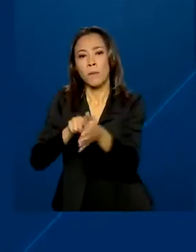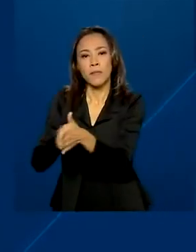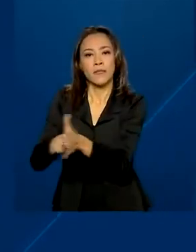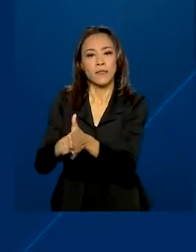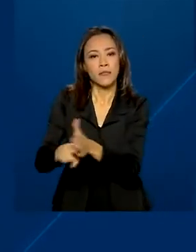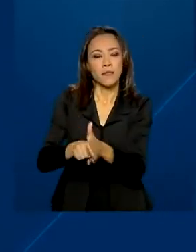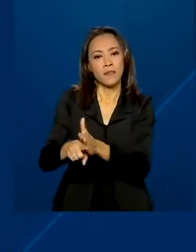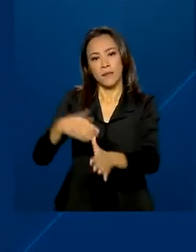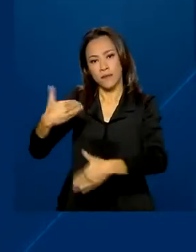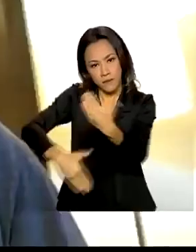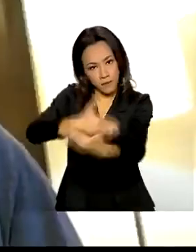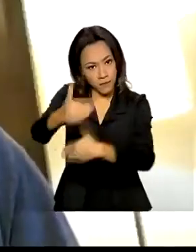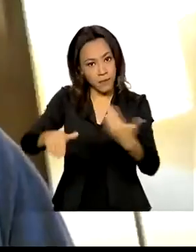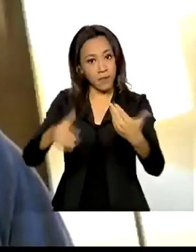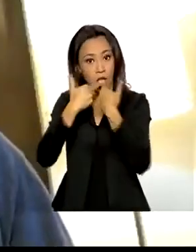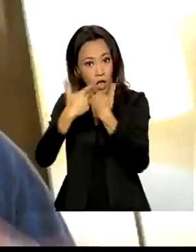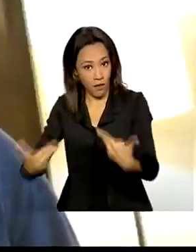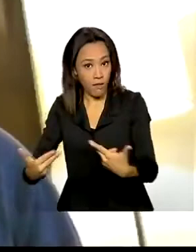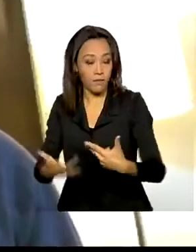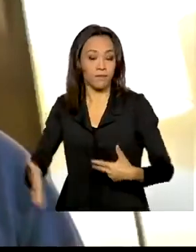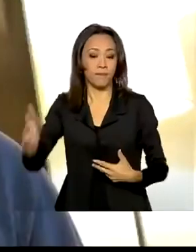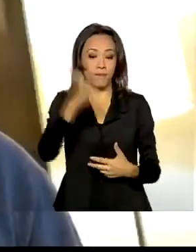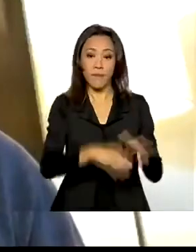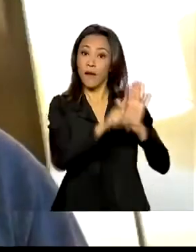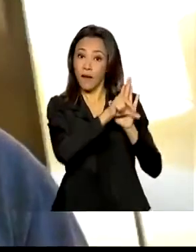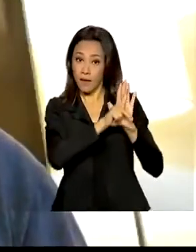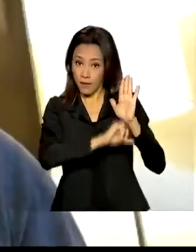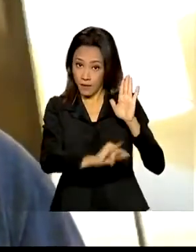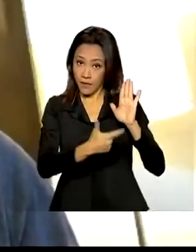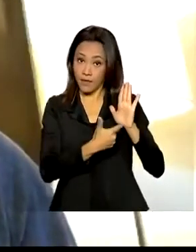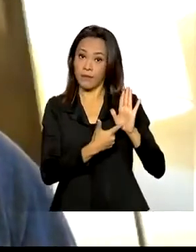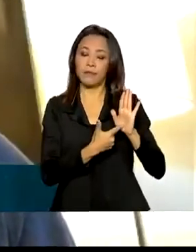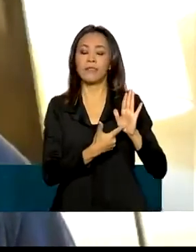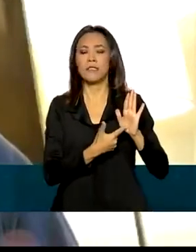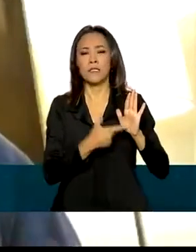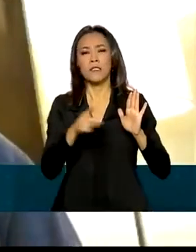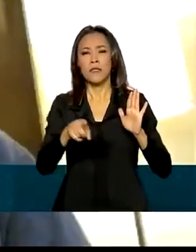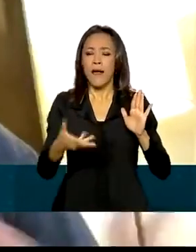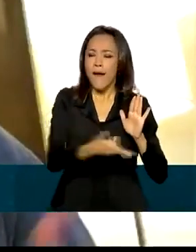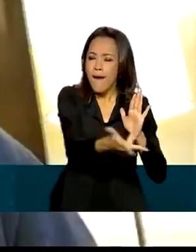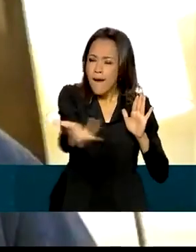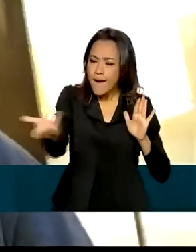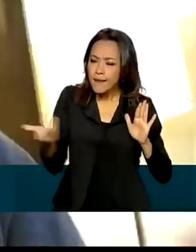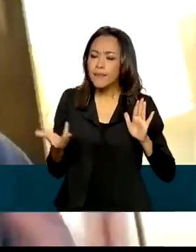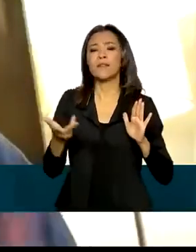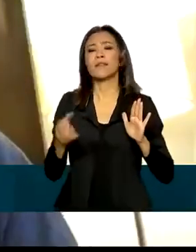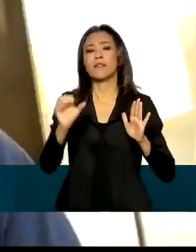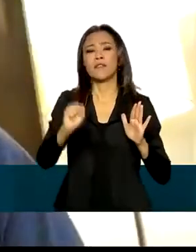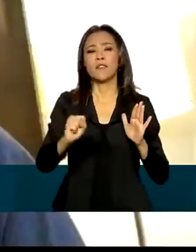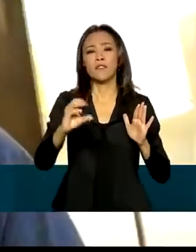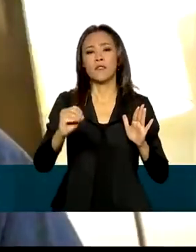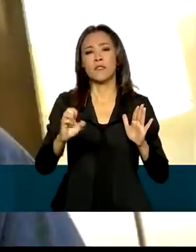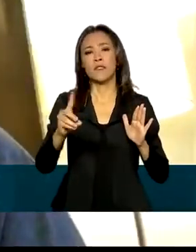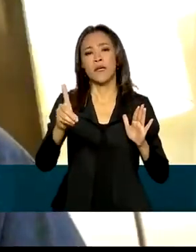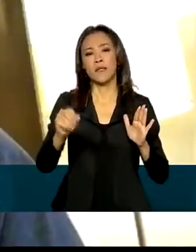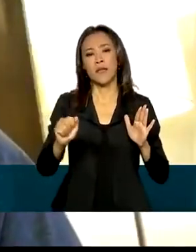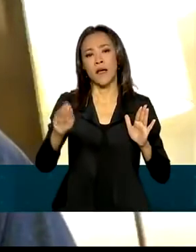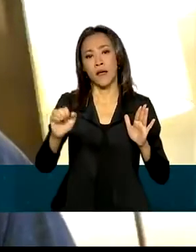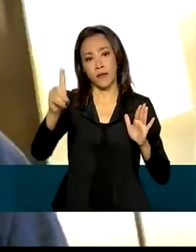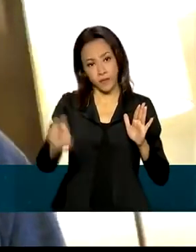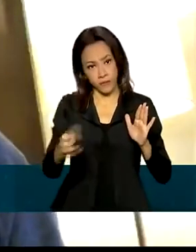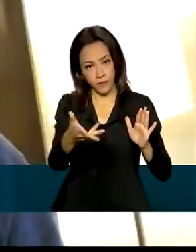desenvolvimento e inovação as sociedades anônimas de chance de exigir uma série